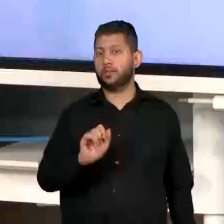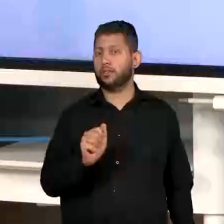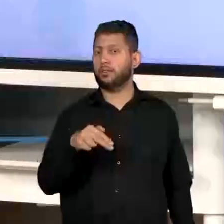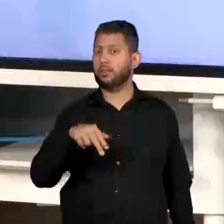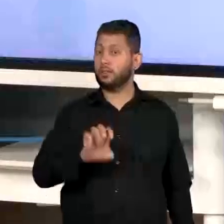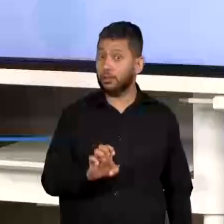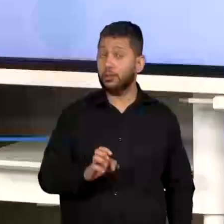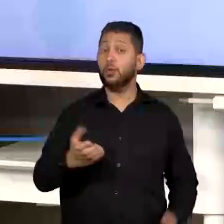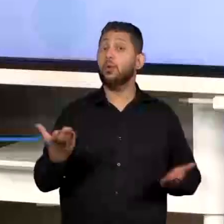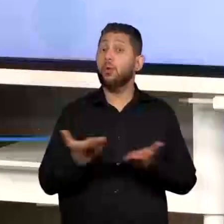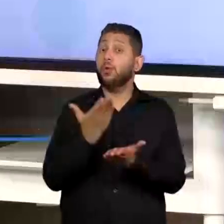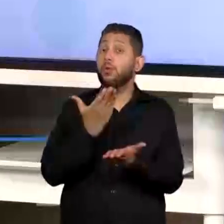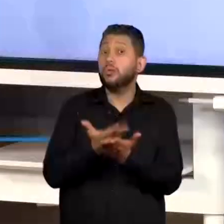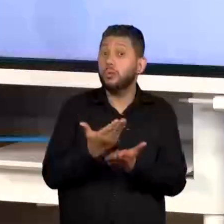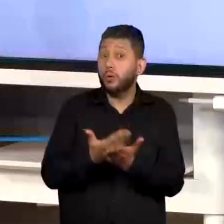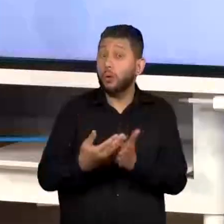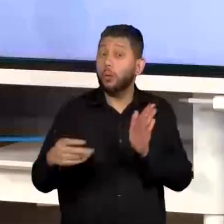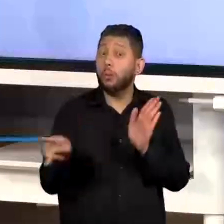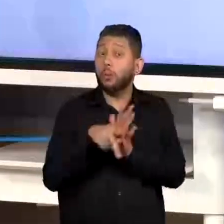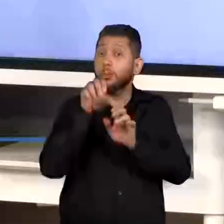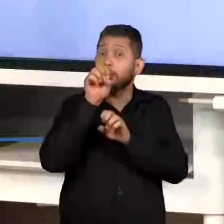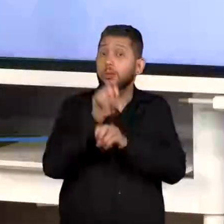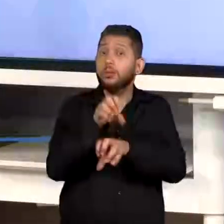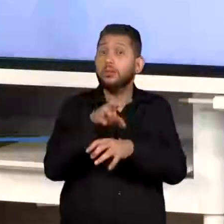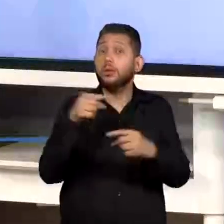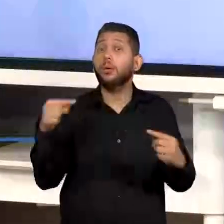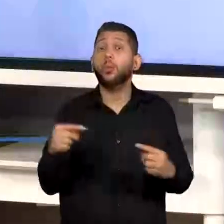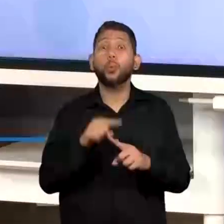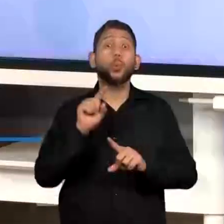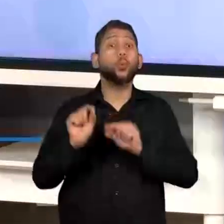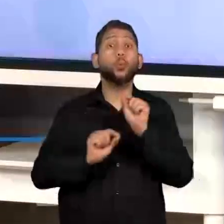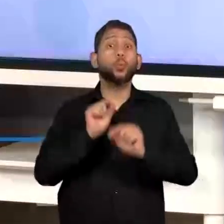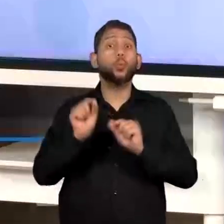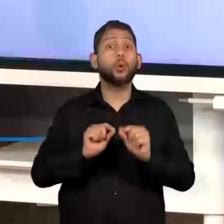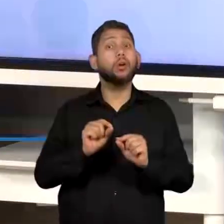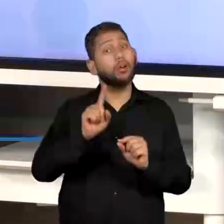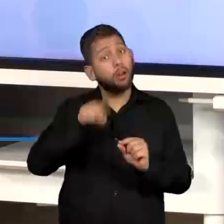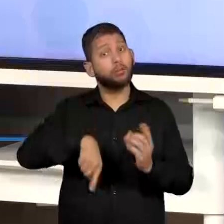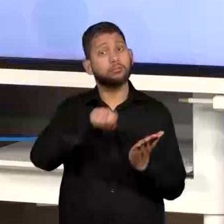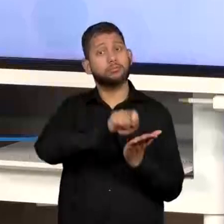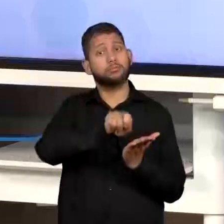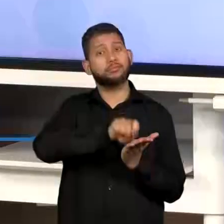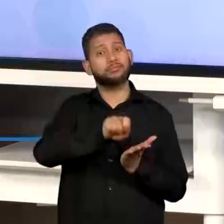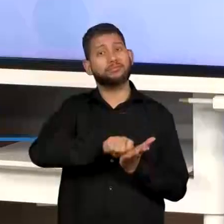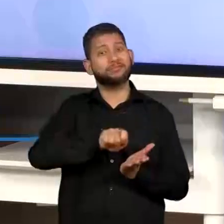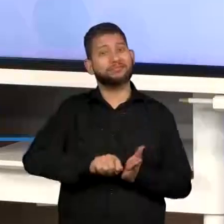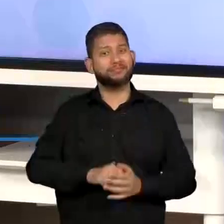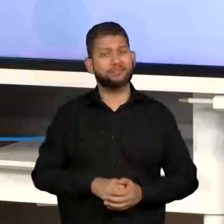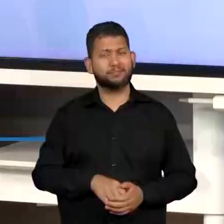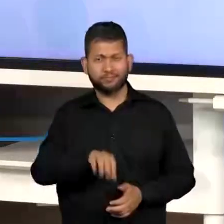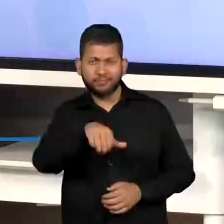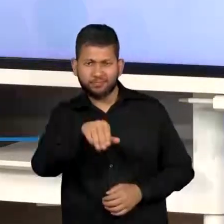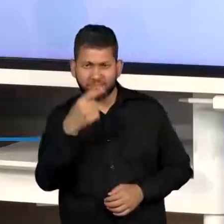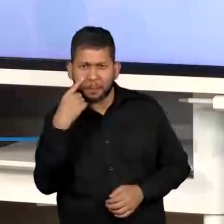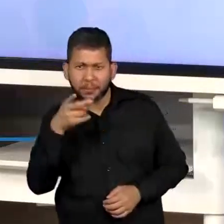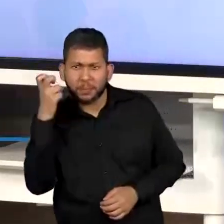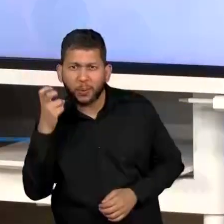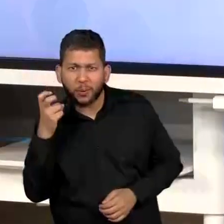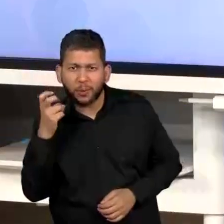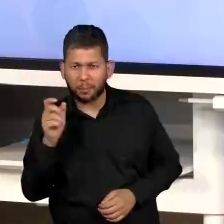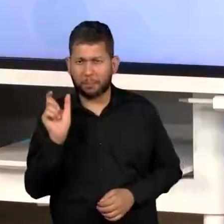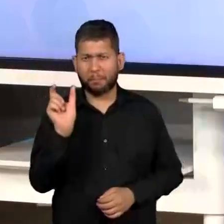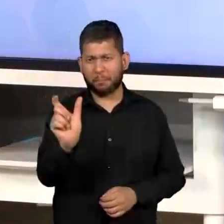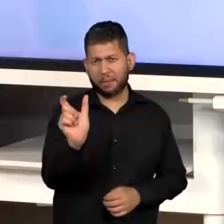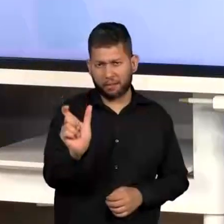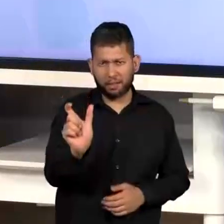esta é uma aula onde trabalharemos muito a questão da escrita. Você já reparou que tem algumas